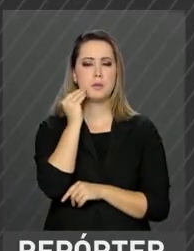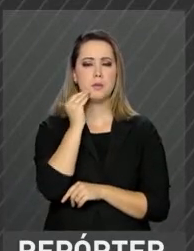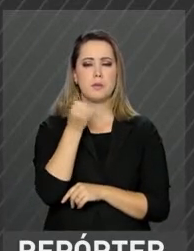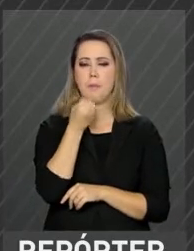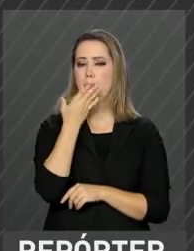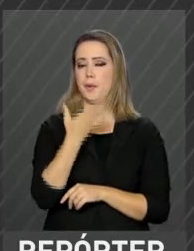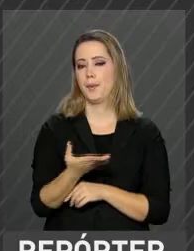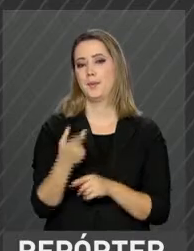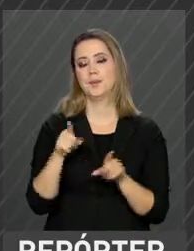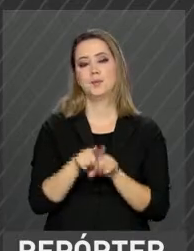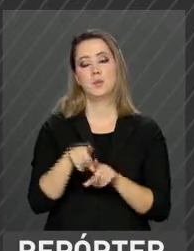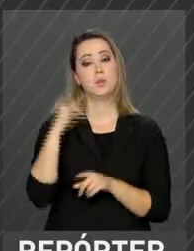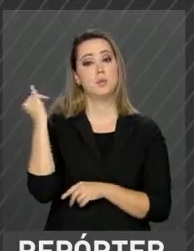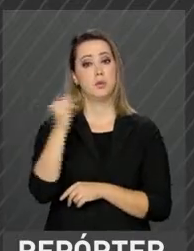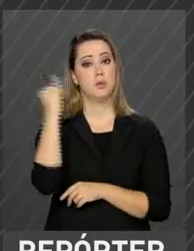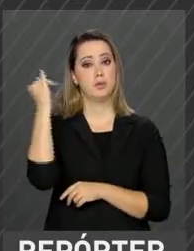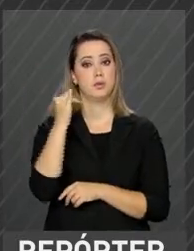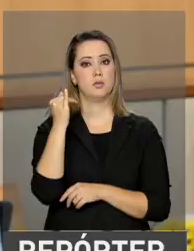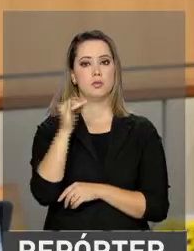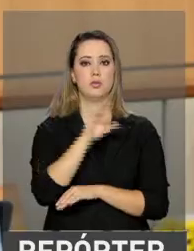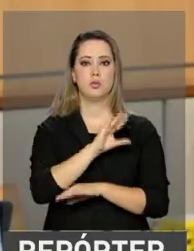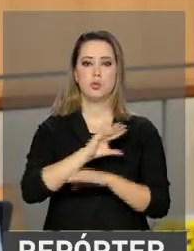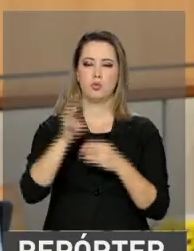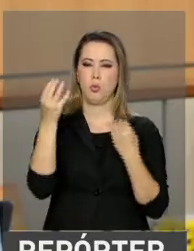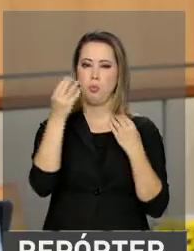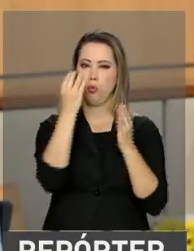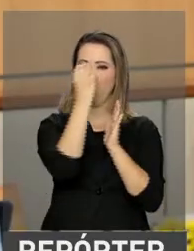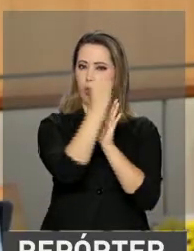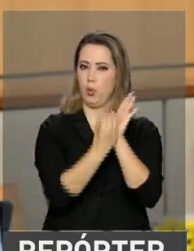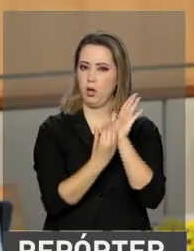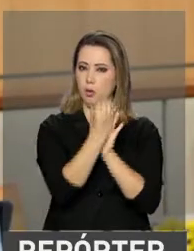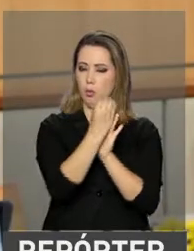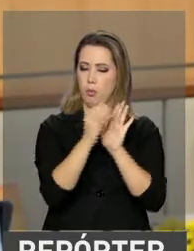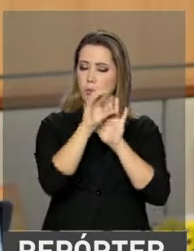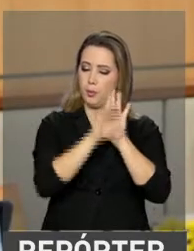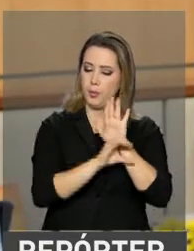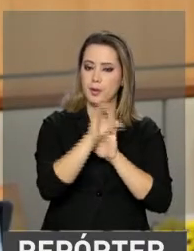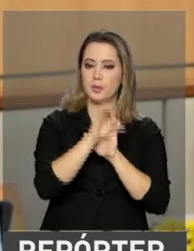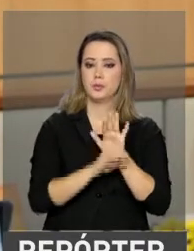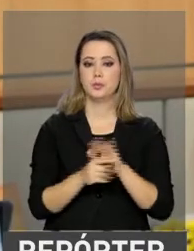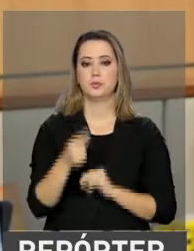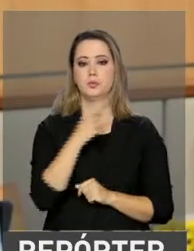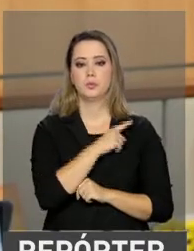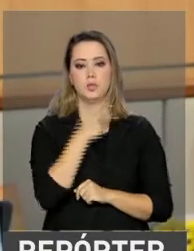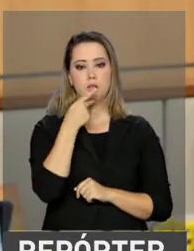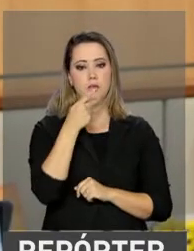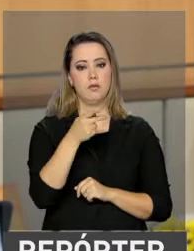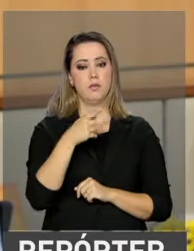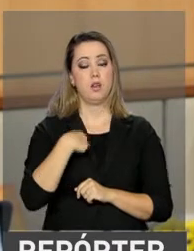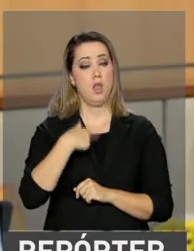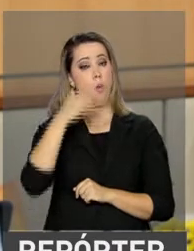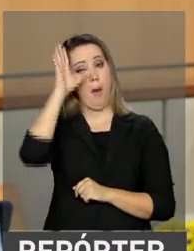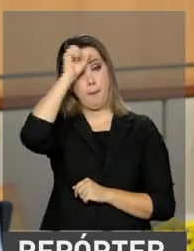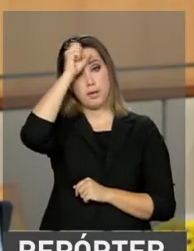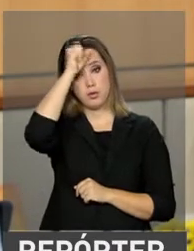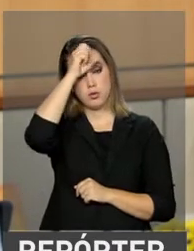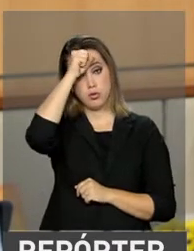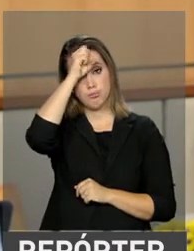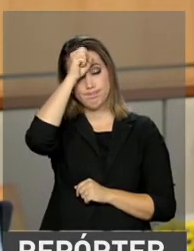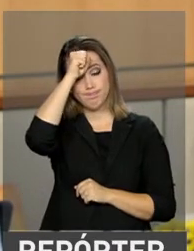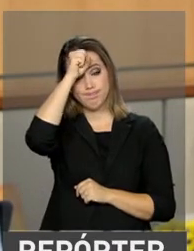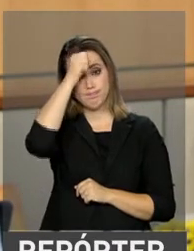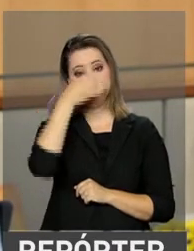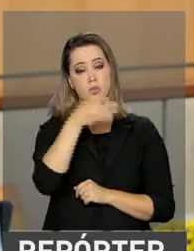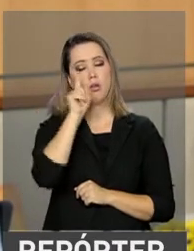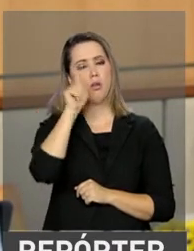e fundamental para a carreira eu pude aprender muito nesse três meses de qualificação considero que